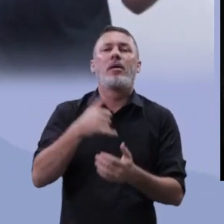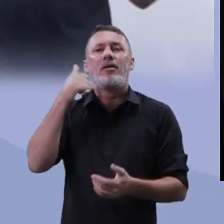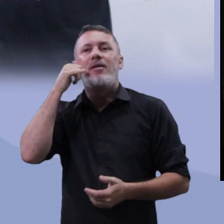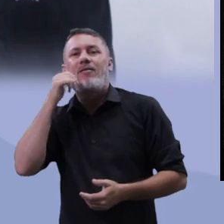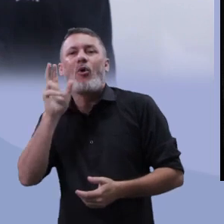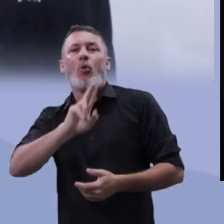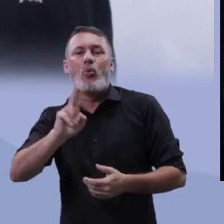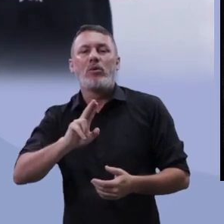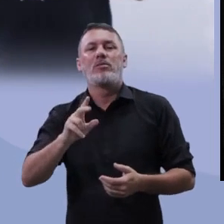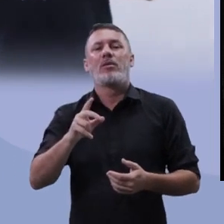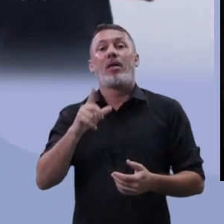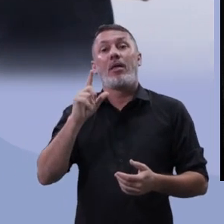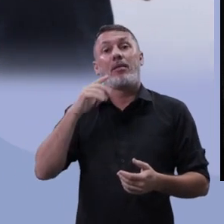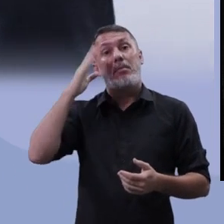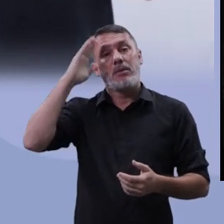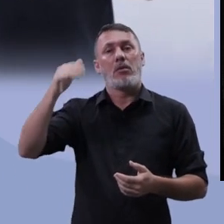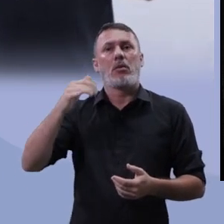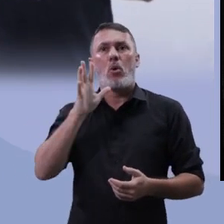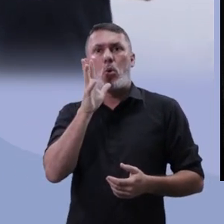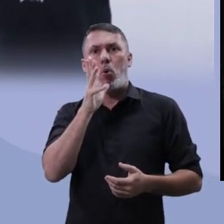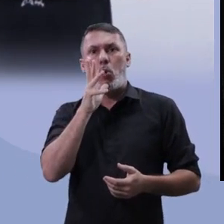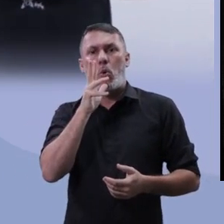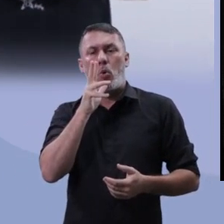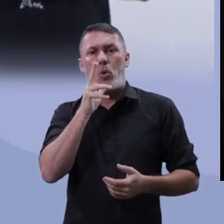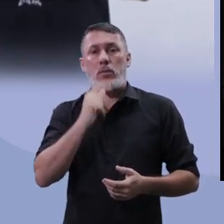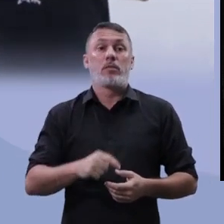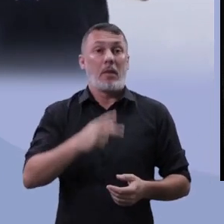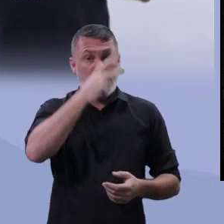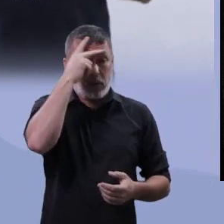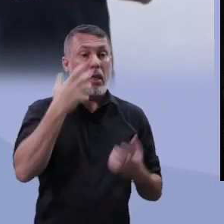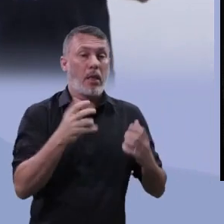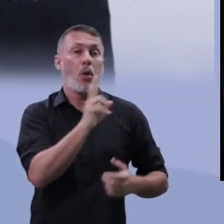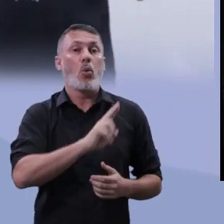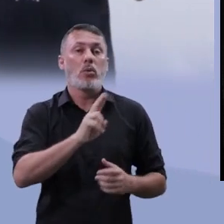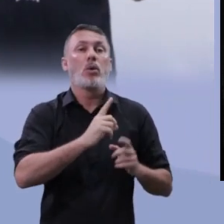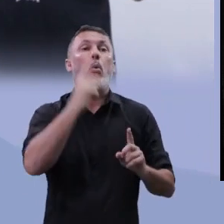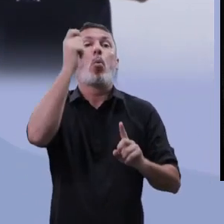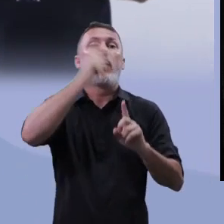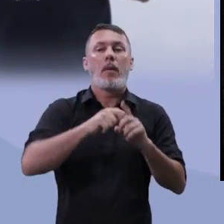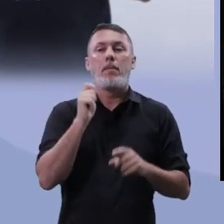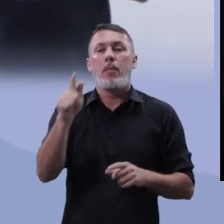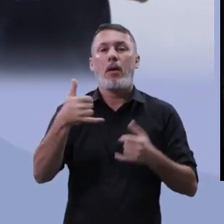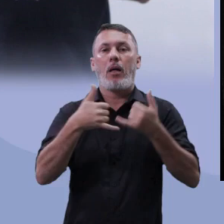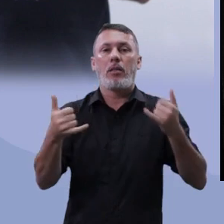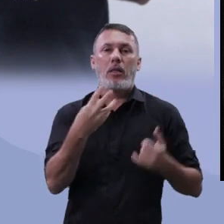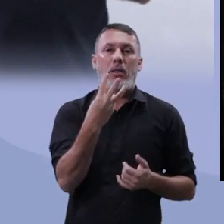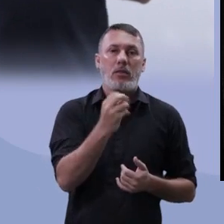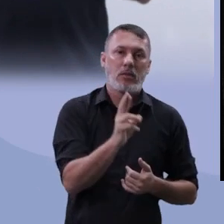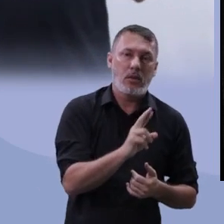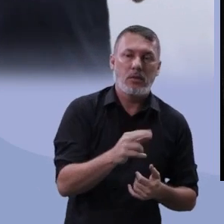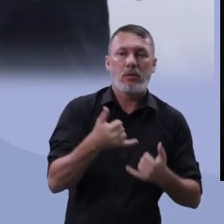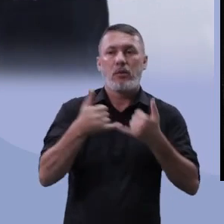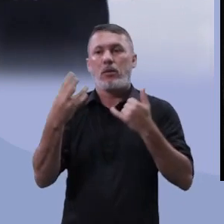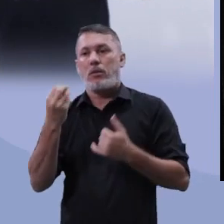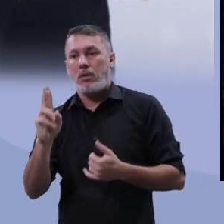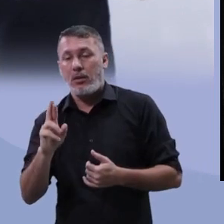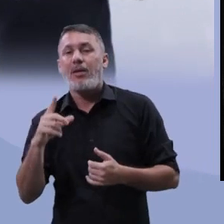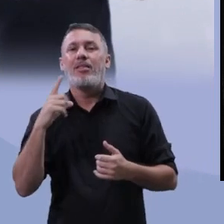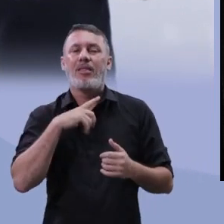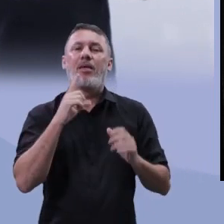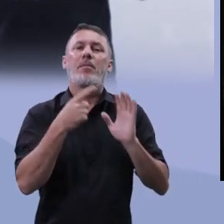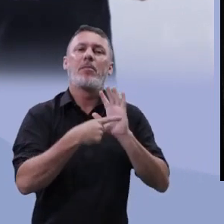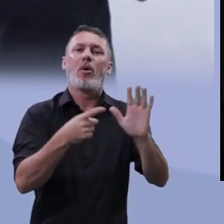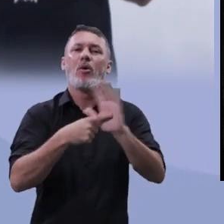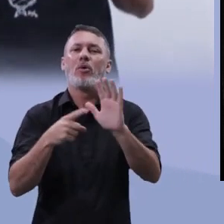mensal das chamadas, conforme o gráfico. Essa pessoa pretende gastar exatamente R$ 30 por mês com o telefone. Dos planos